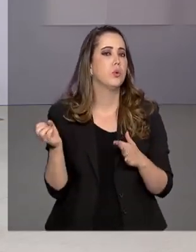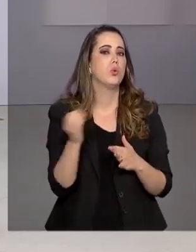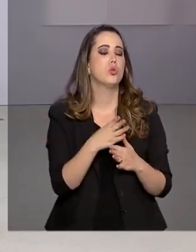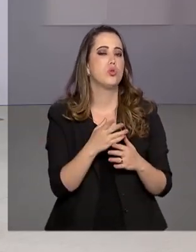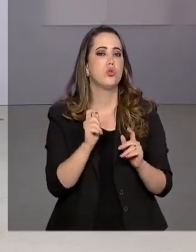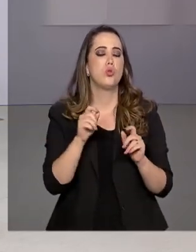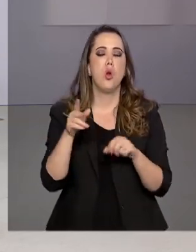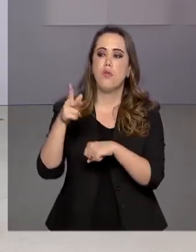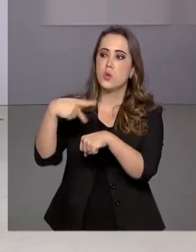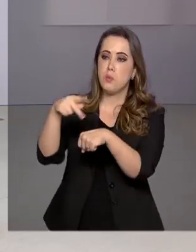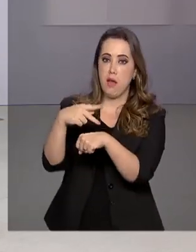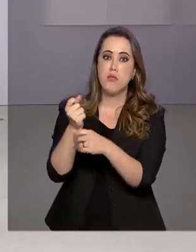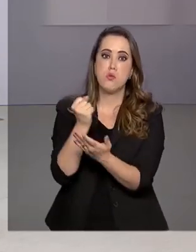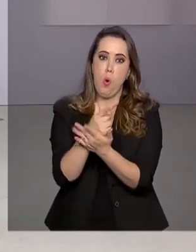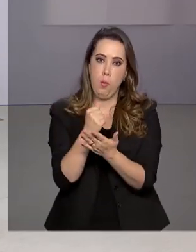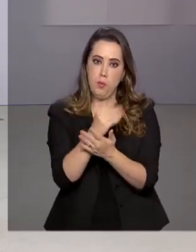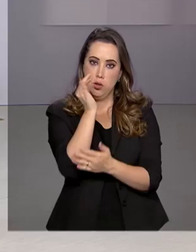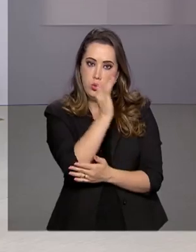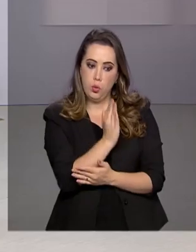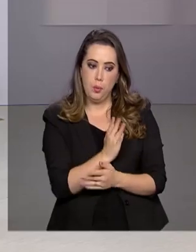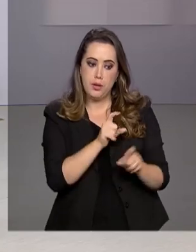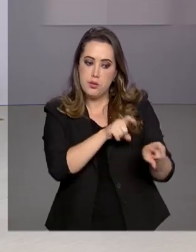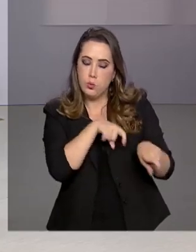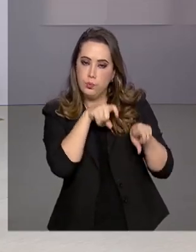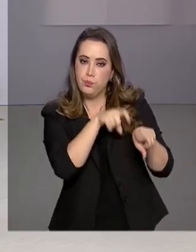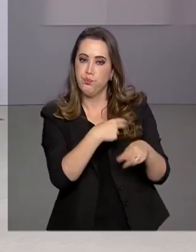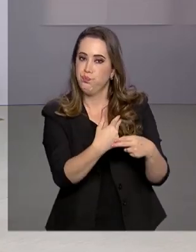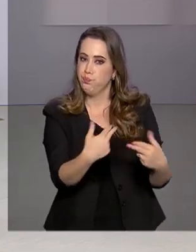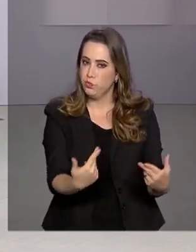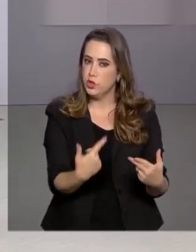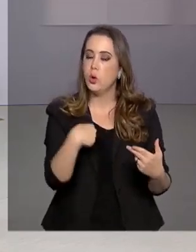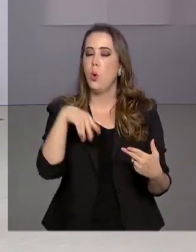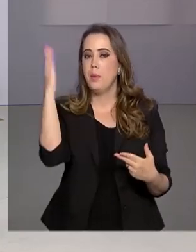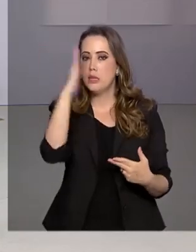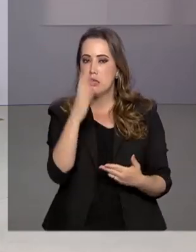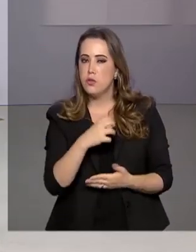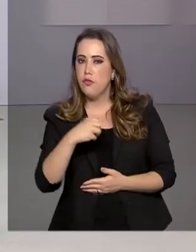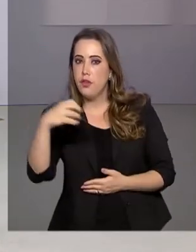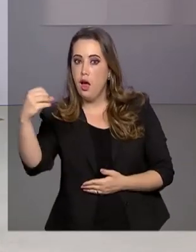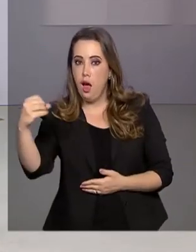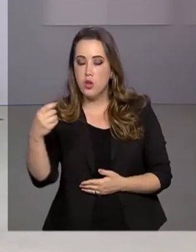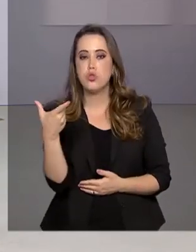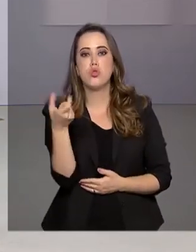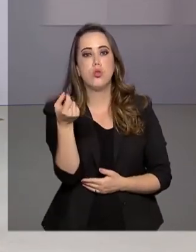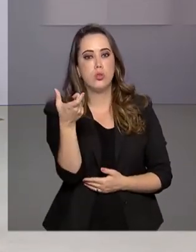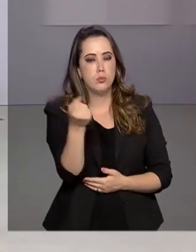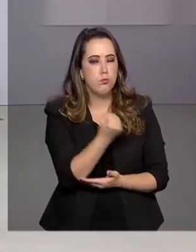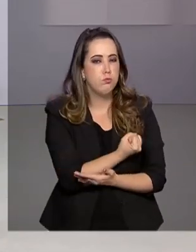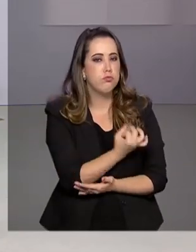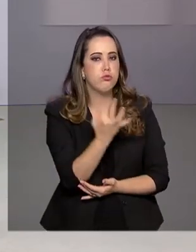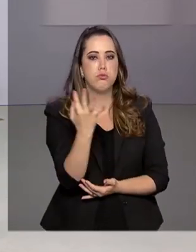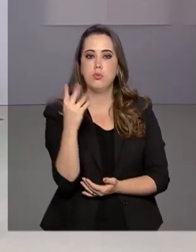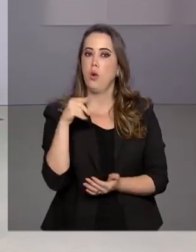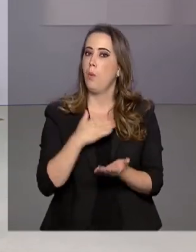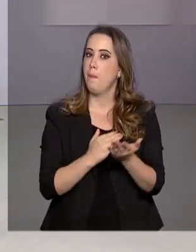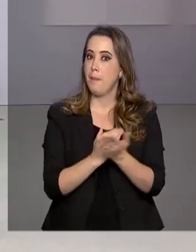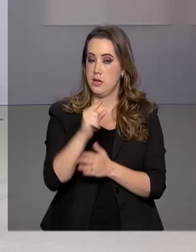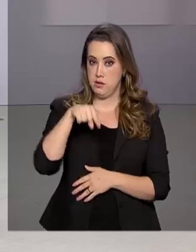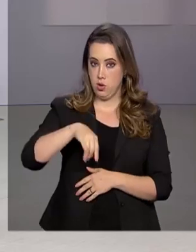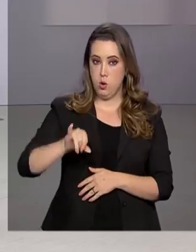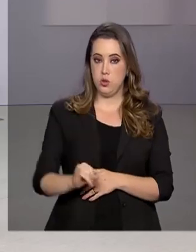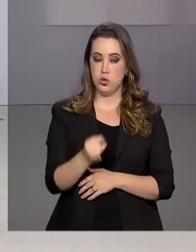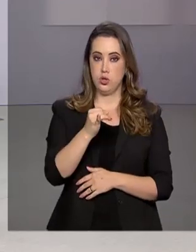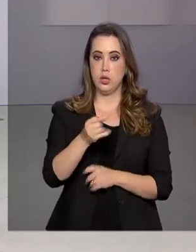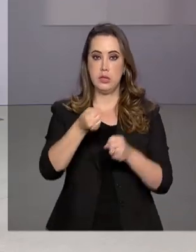agronegócio, o Brasil prepara uma agenda intensa de viagens internacionais para 2020, que começa ainda em janeiro. Em